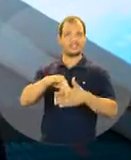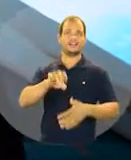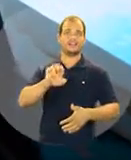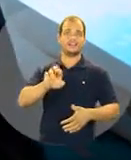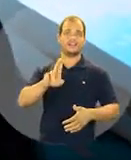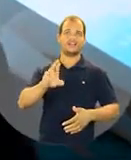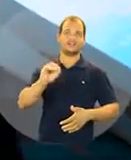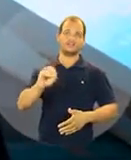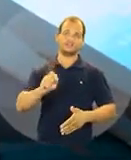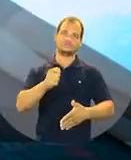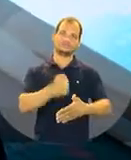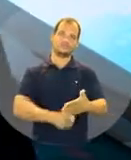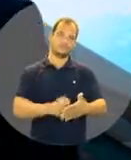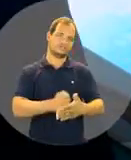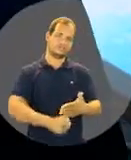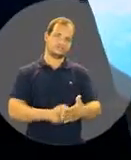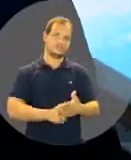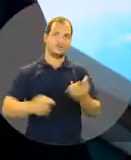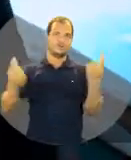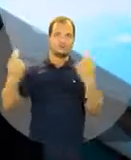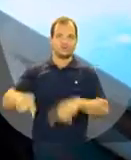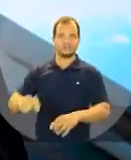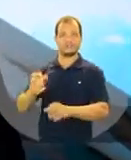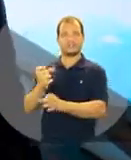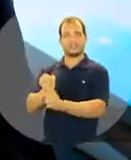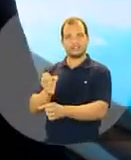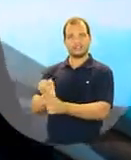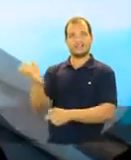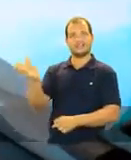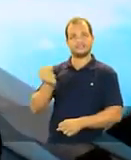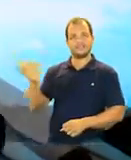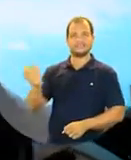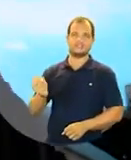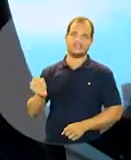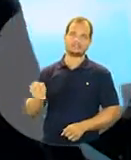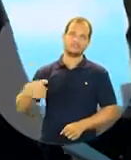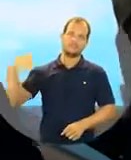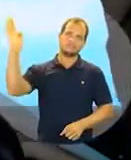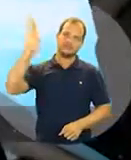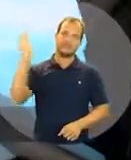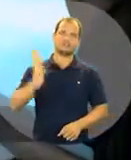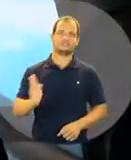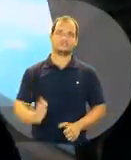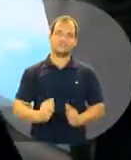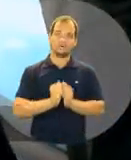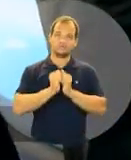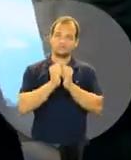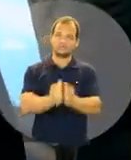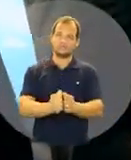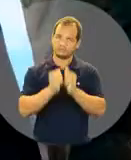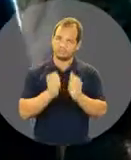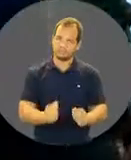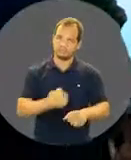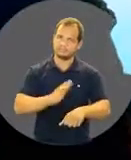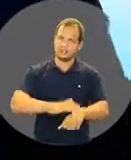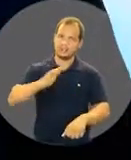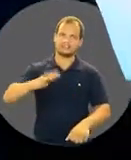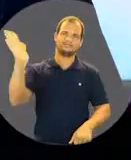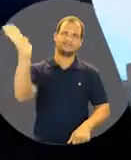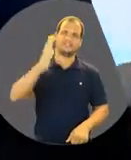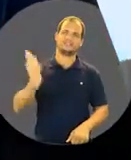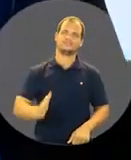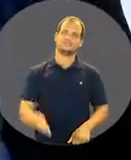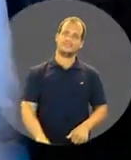essa reforma da Previdência, a favor do Brasil. Juntos podemos mais pelo Brasil. Venha para o PROS.